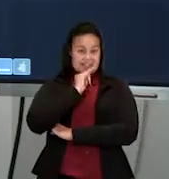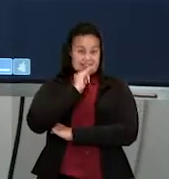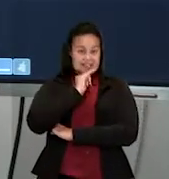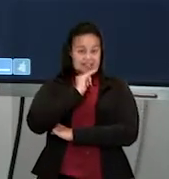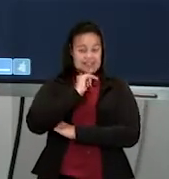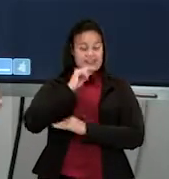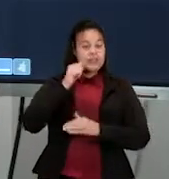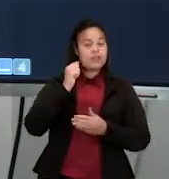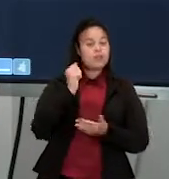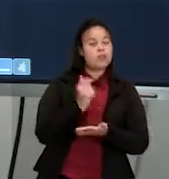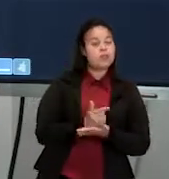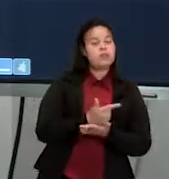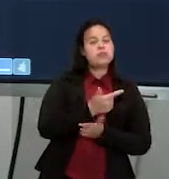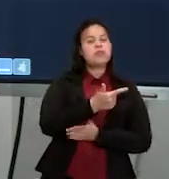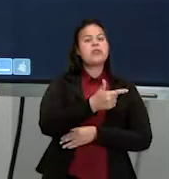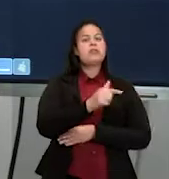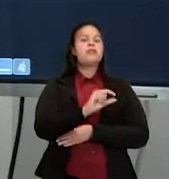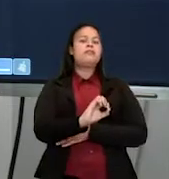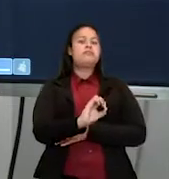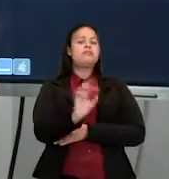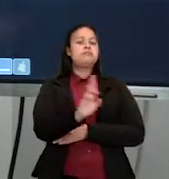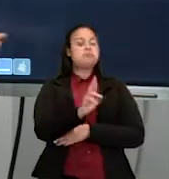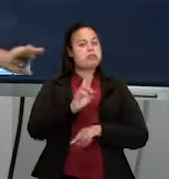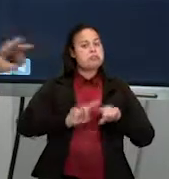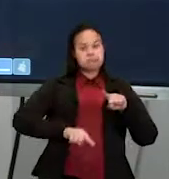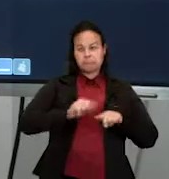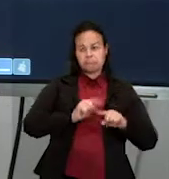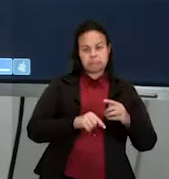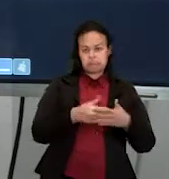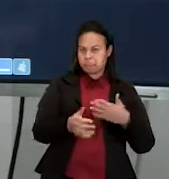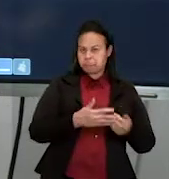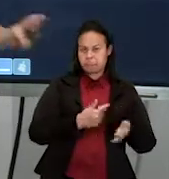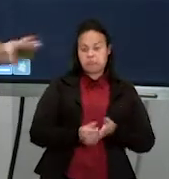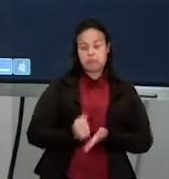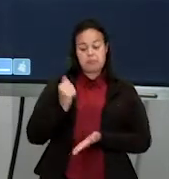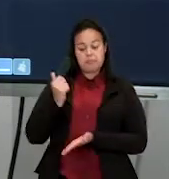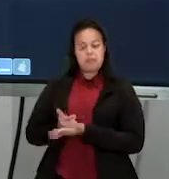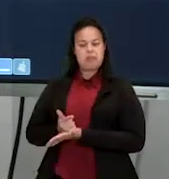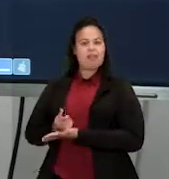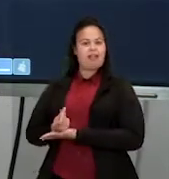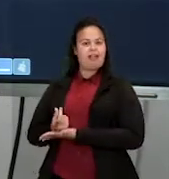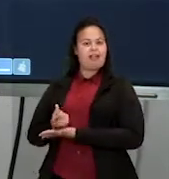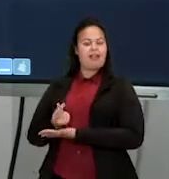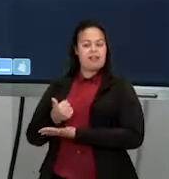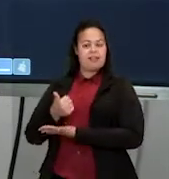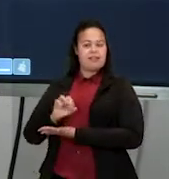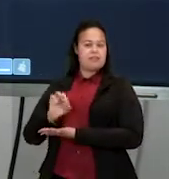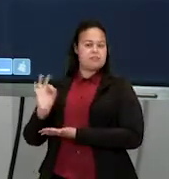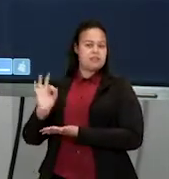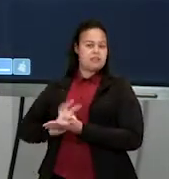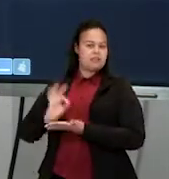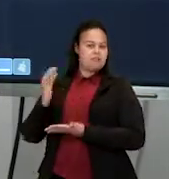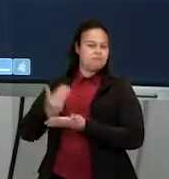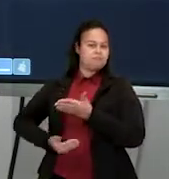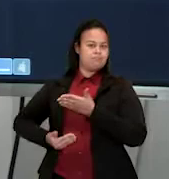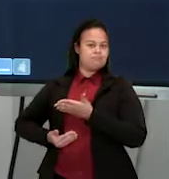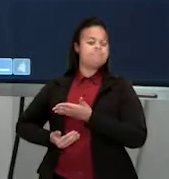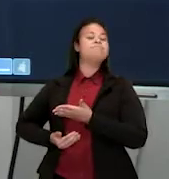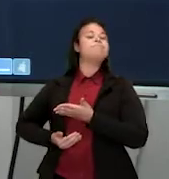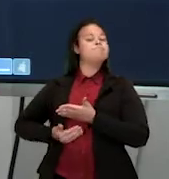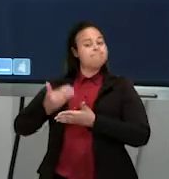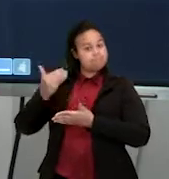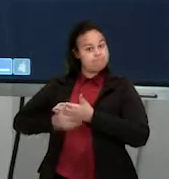a coisa lá de R$ 120, mas pagou à vista, o cara te deu um desconto de 10%. Então, ele te deu um